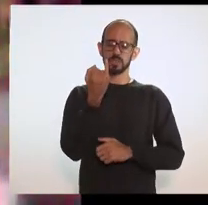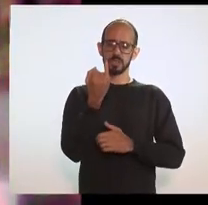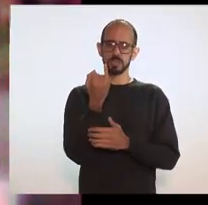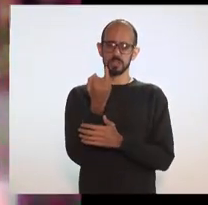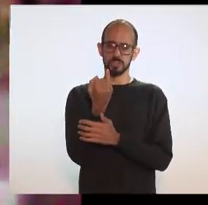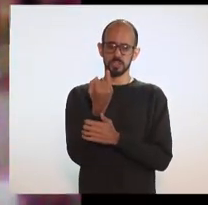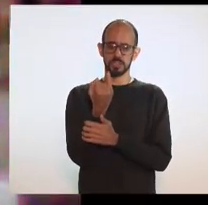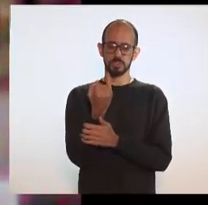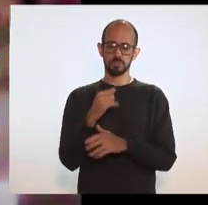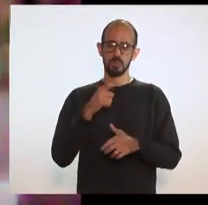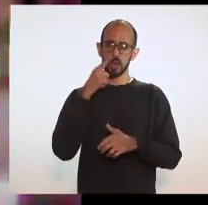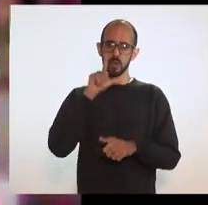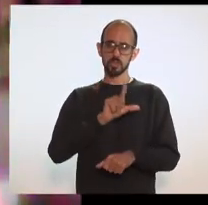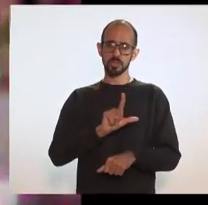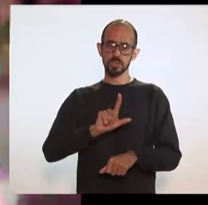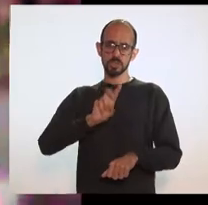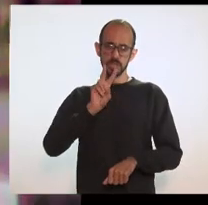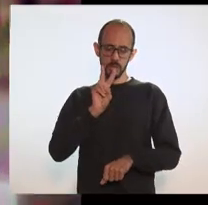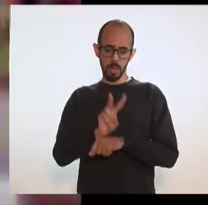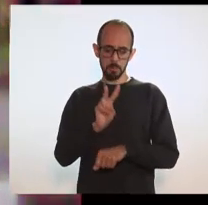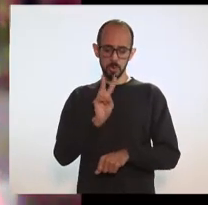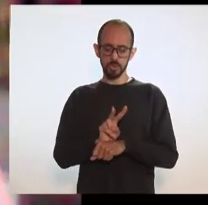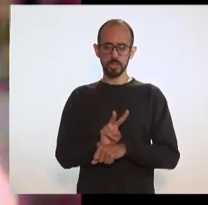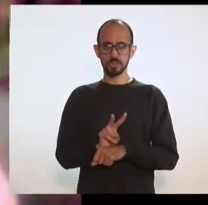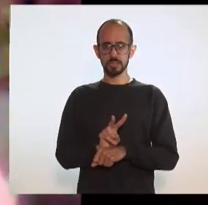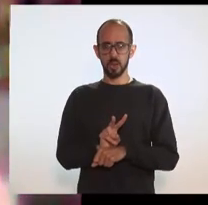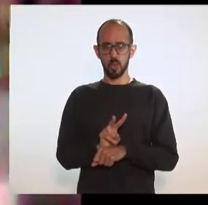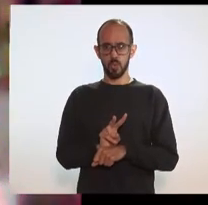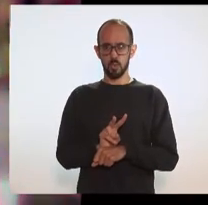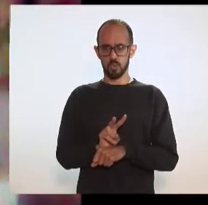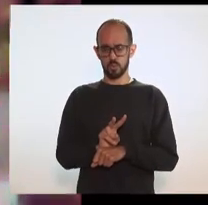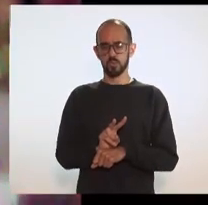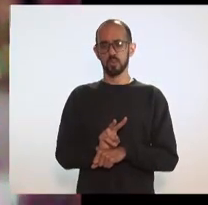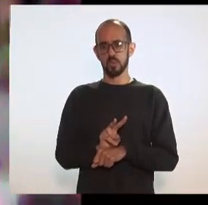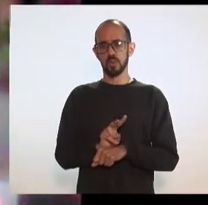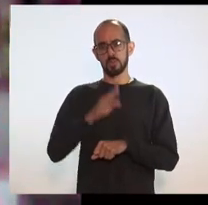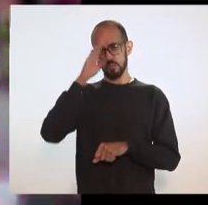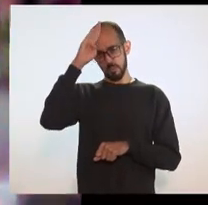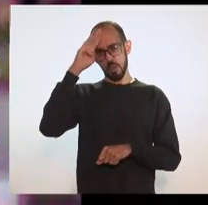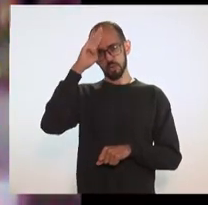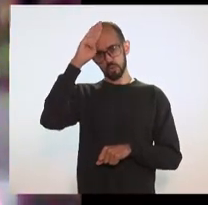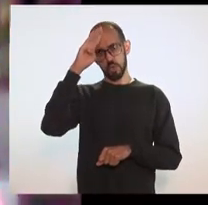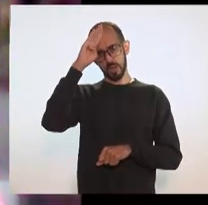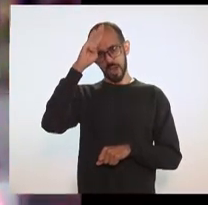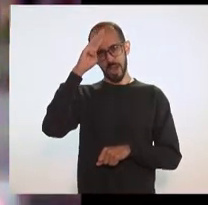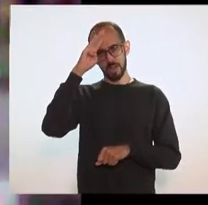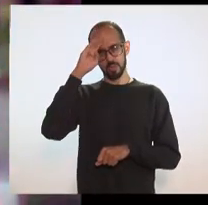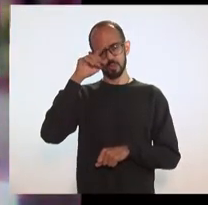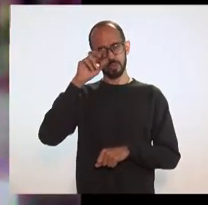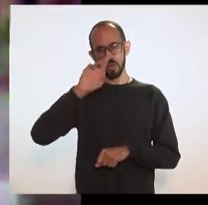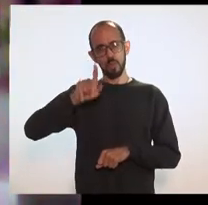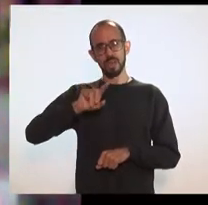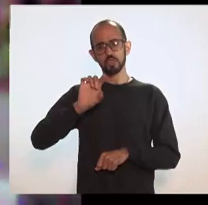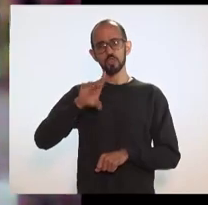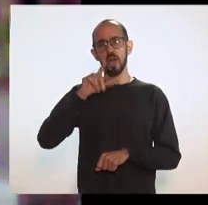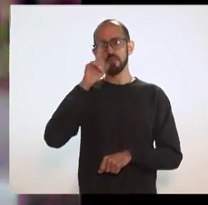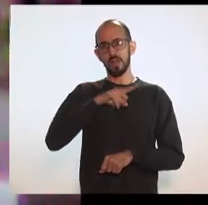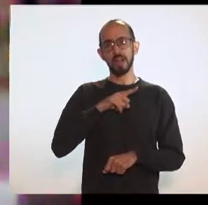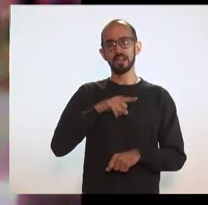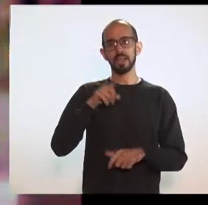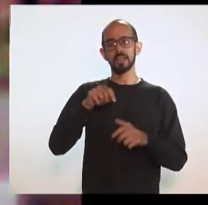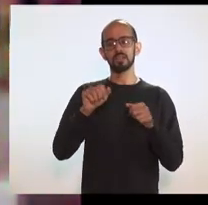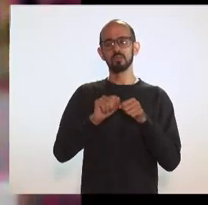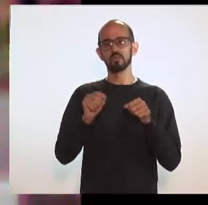para garantir imunidade diante do vidro bolsonaro não foi só um pra cacho ele boicotou o